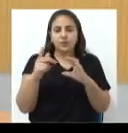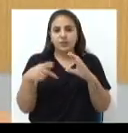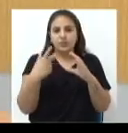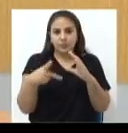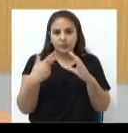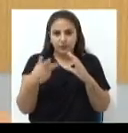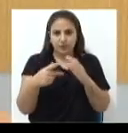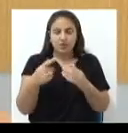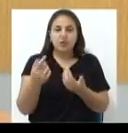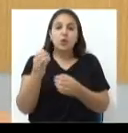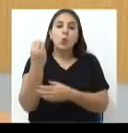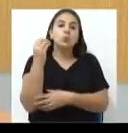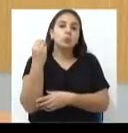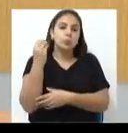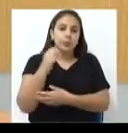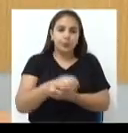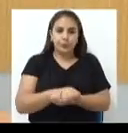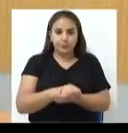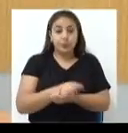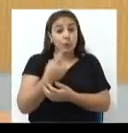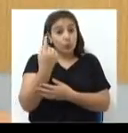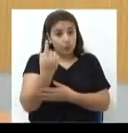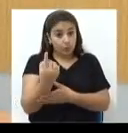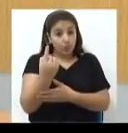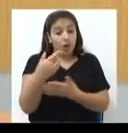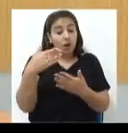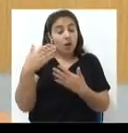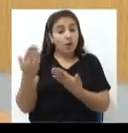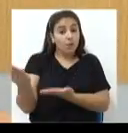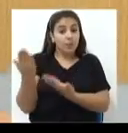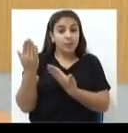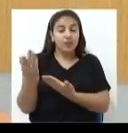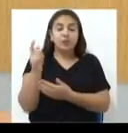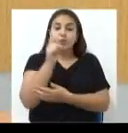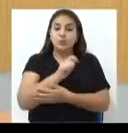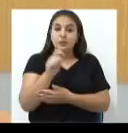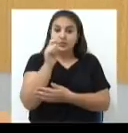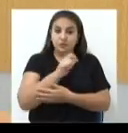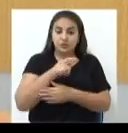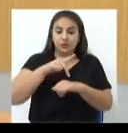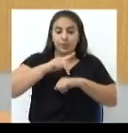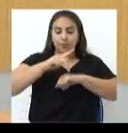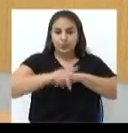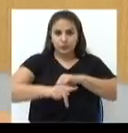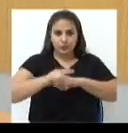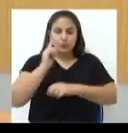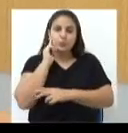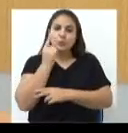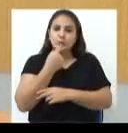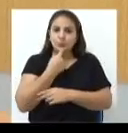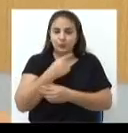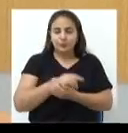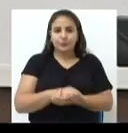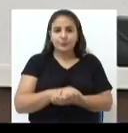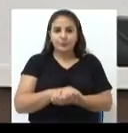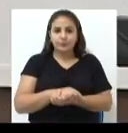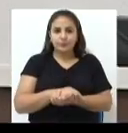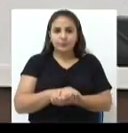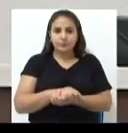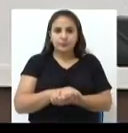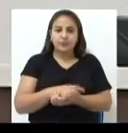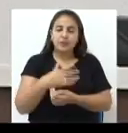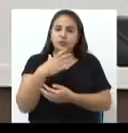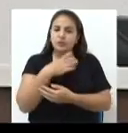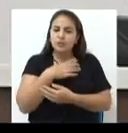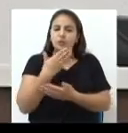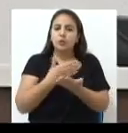de Vereadores em outubro. Uma das homenagens foi para a Associação Passo Fundense de Surdos.